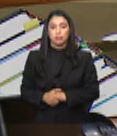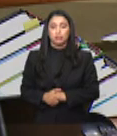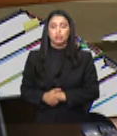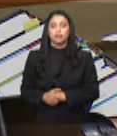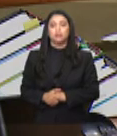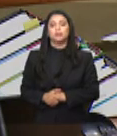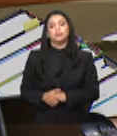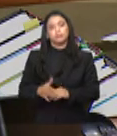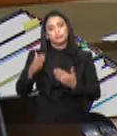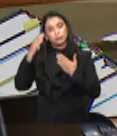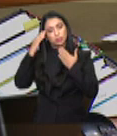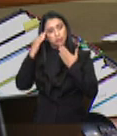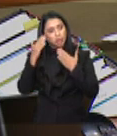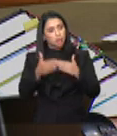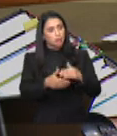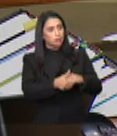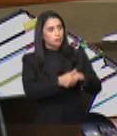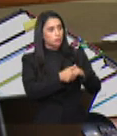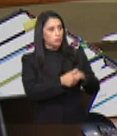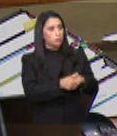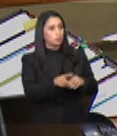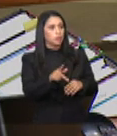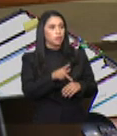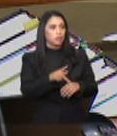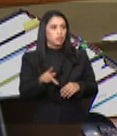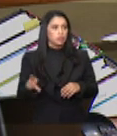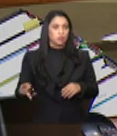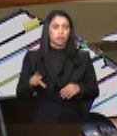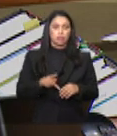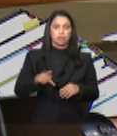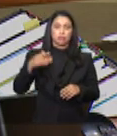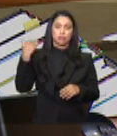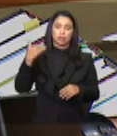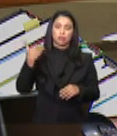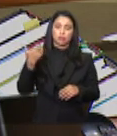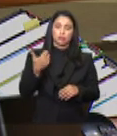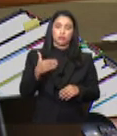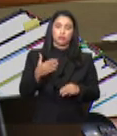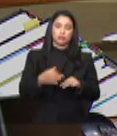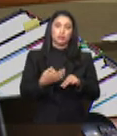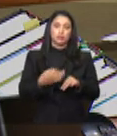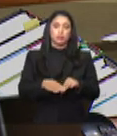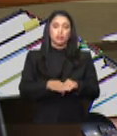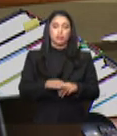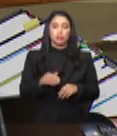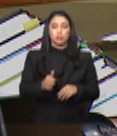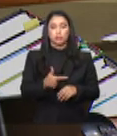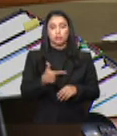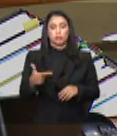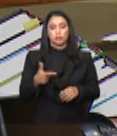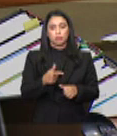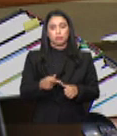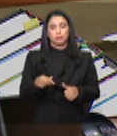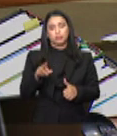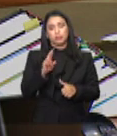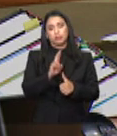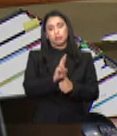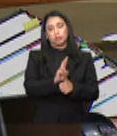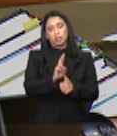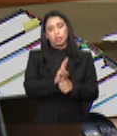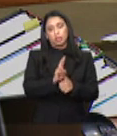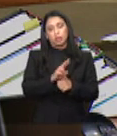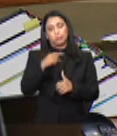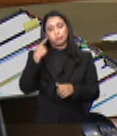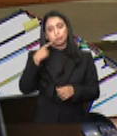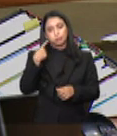Vossa Excelência. O ministro Edson Fachin senta-se à esquerda na bancada em formato da letra U invertida. Ele